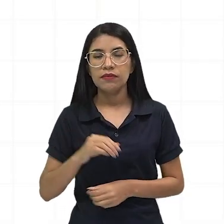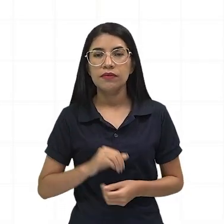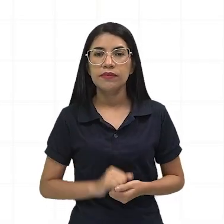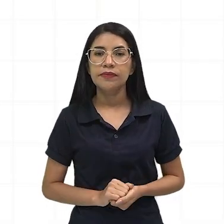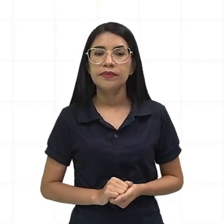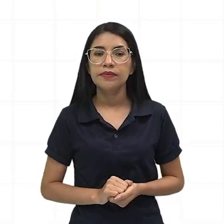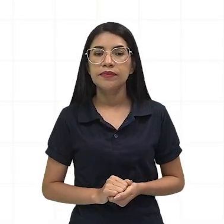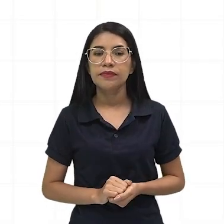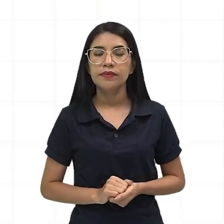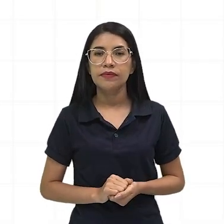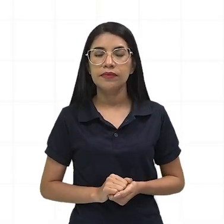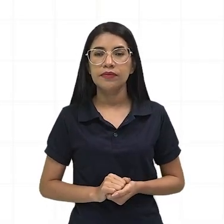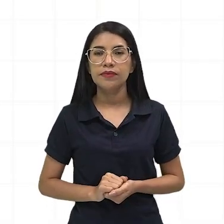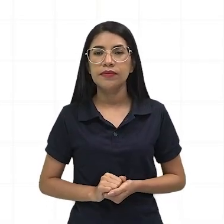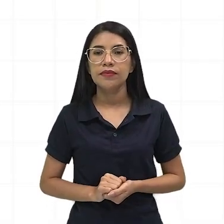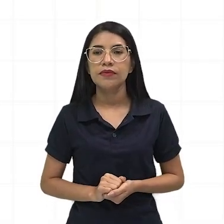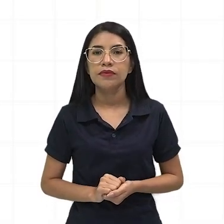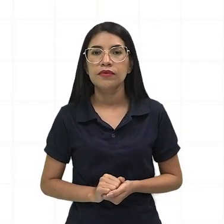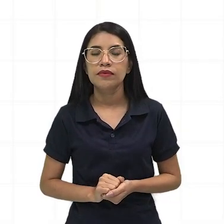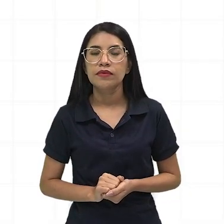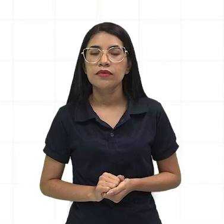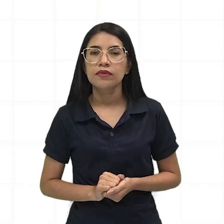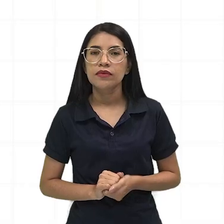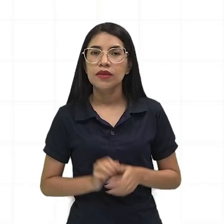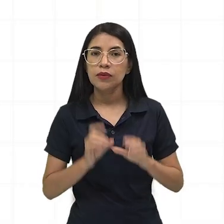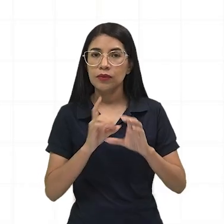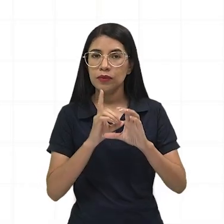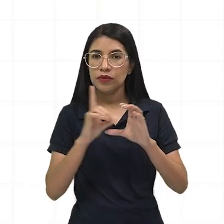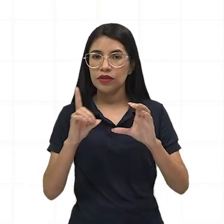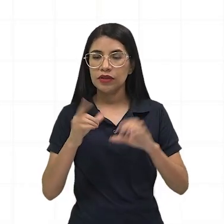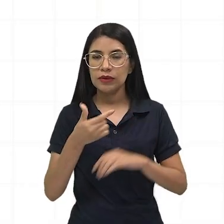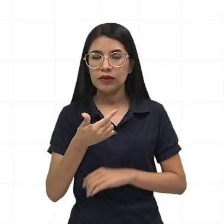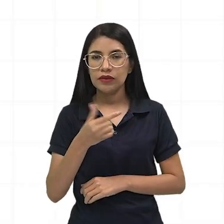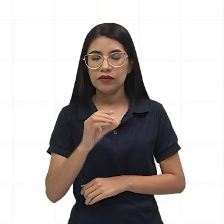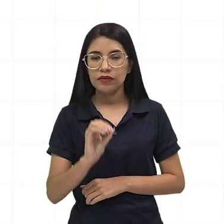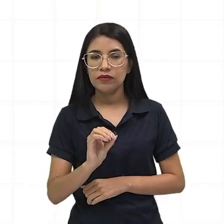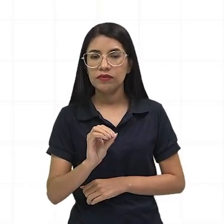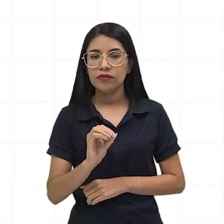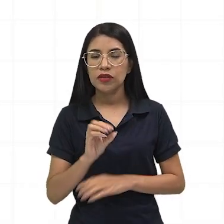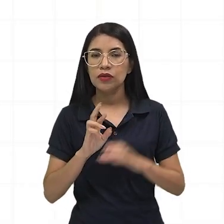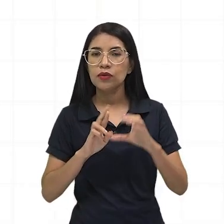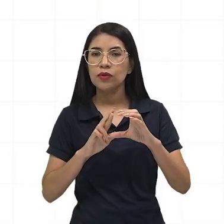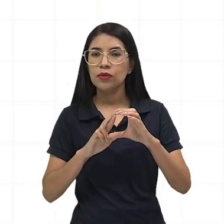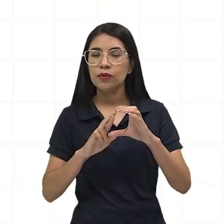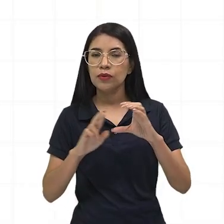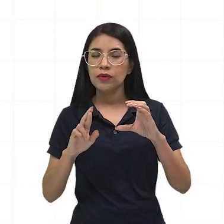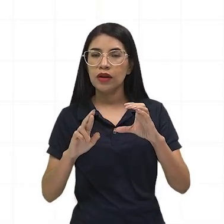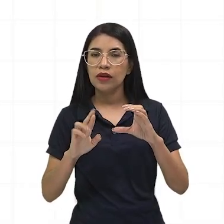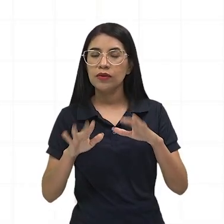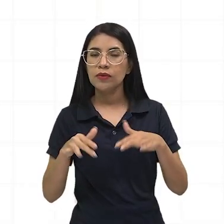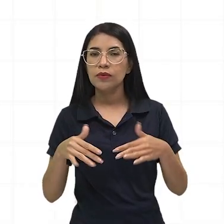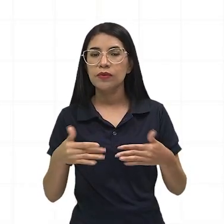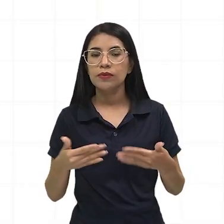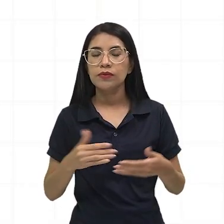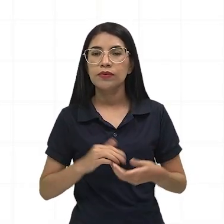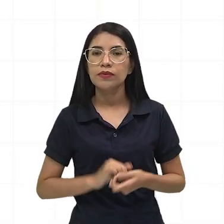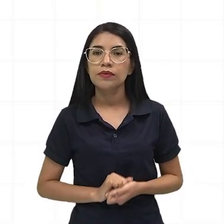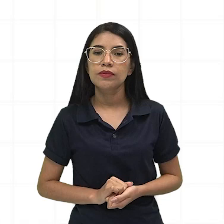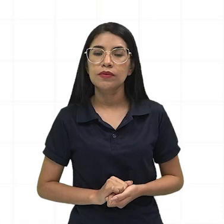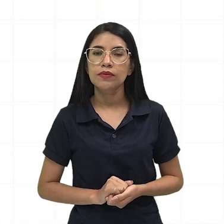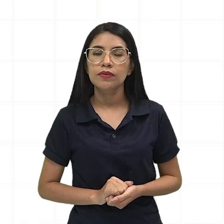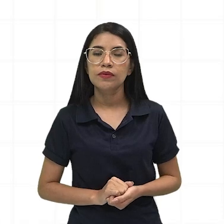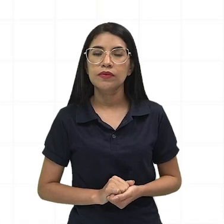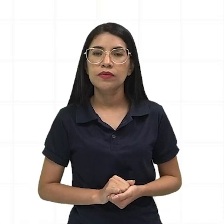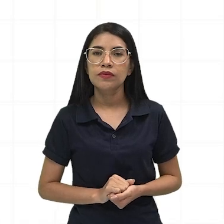Ou seja, o diâmetro de um círculo é 20 centímetros. Qual o raio desse círculo? Ora, o